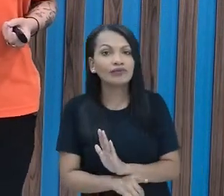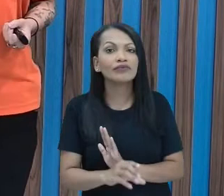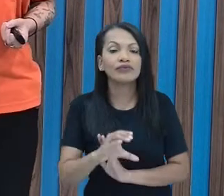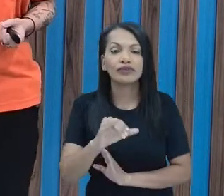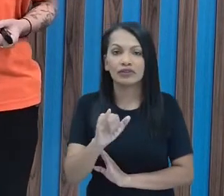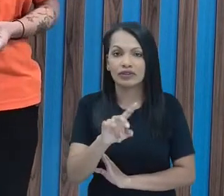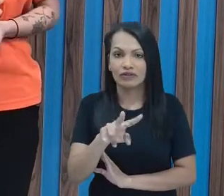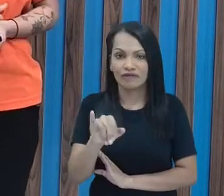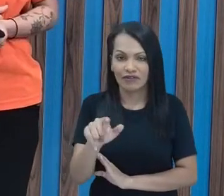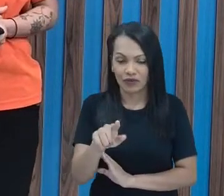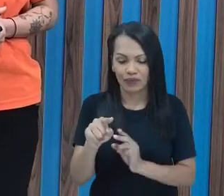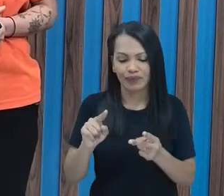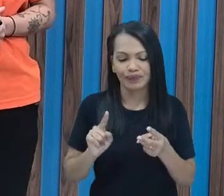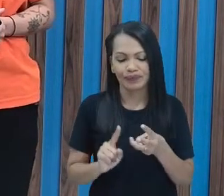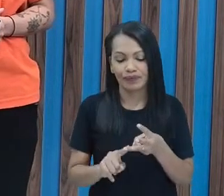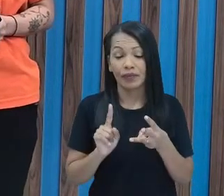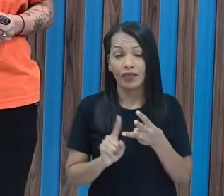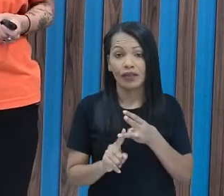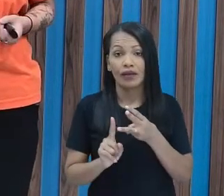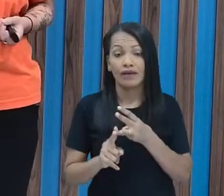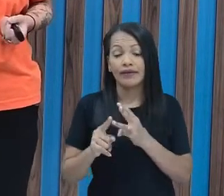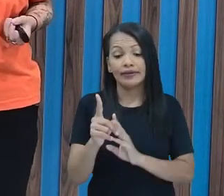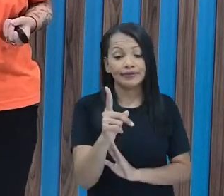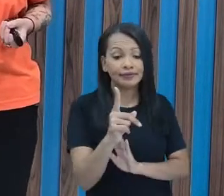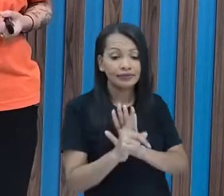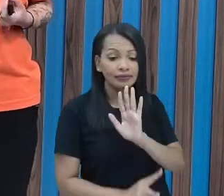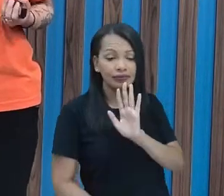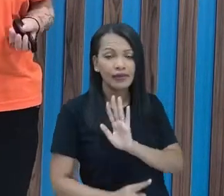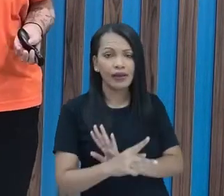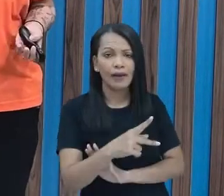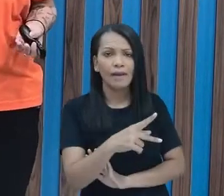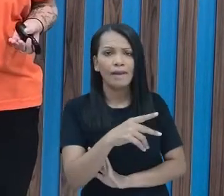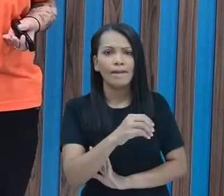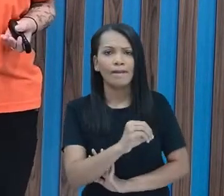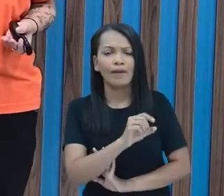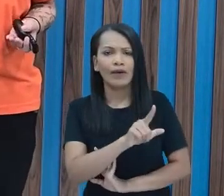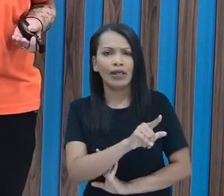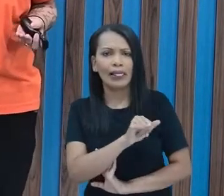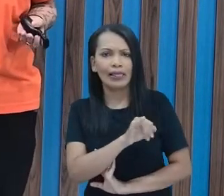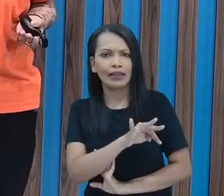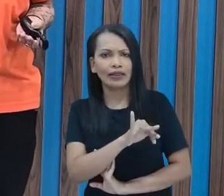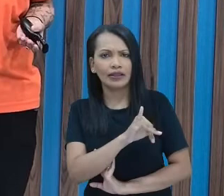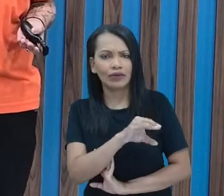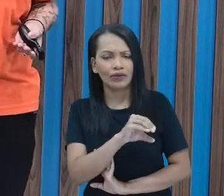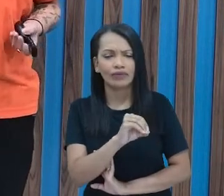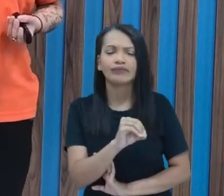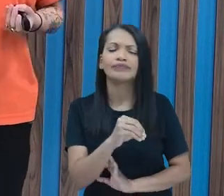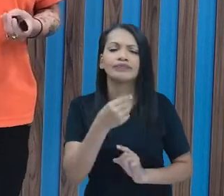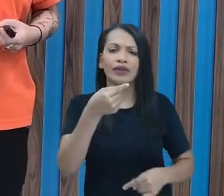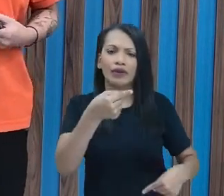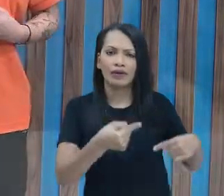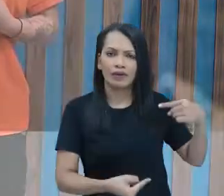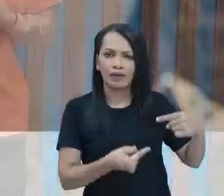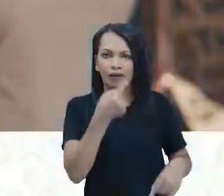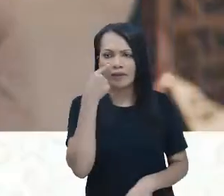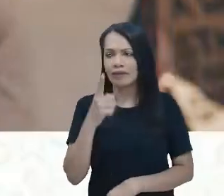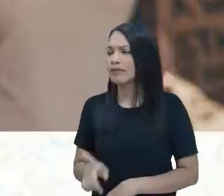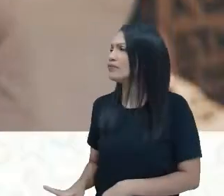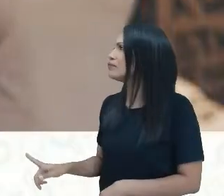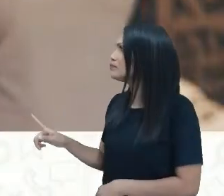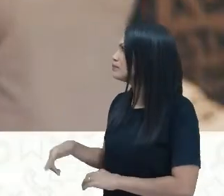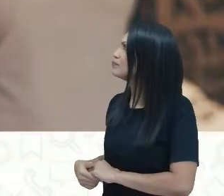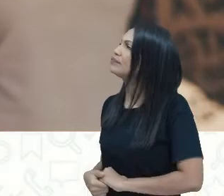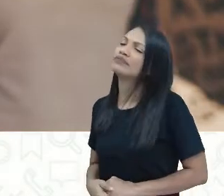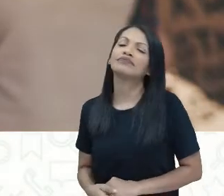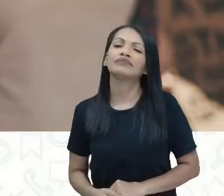é o direito político, certo? E o que são esses direitos políticos? Vamos ver aí na tela? Veja, são